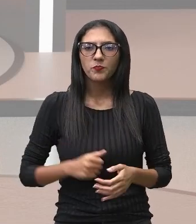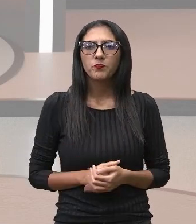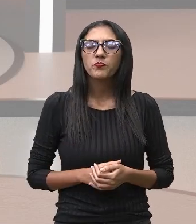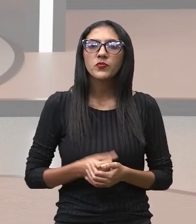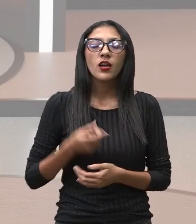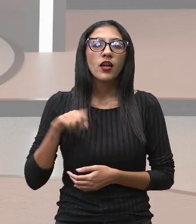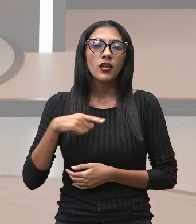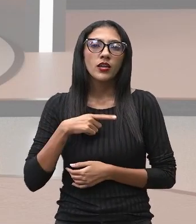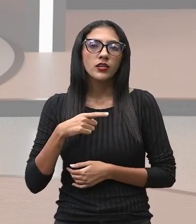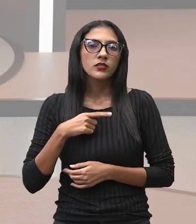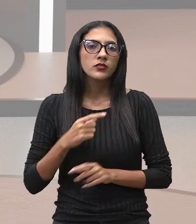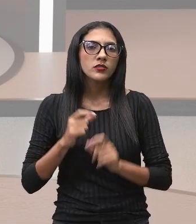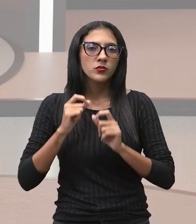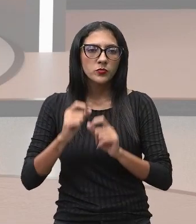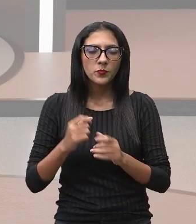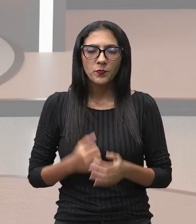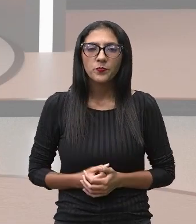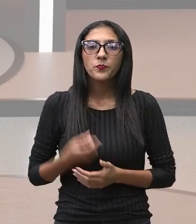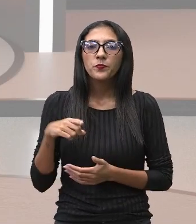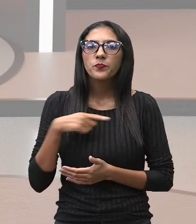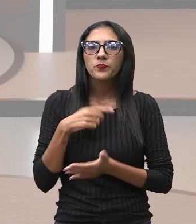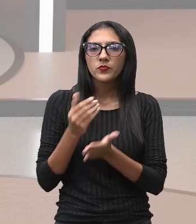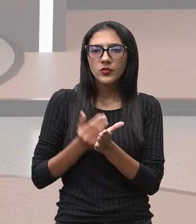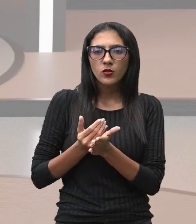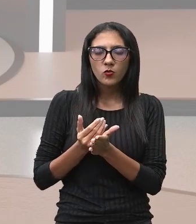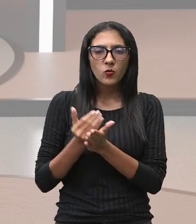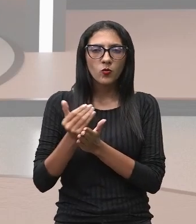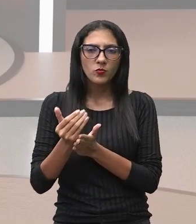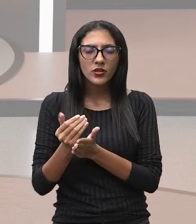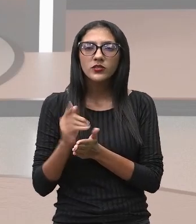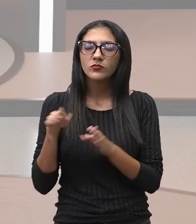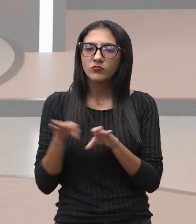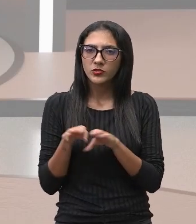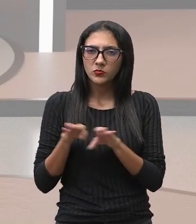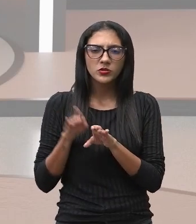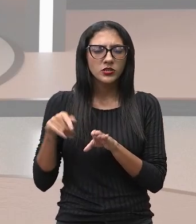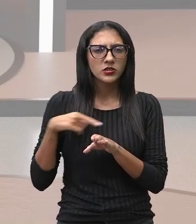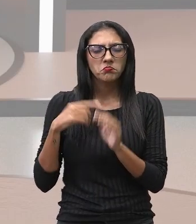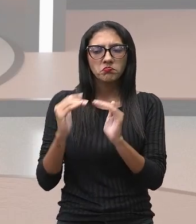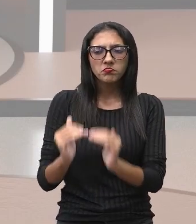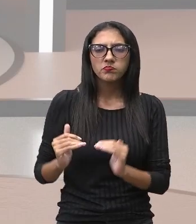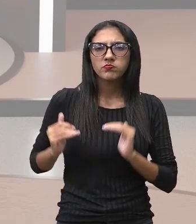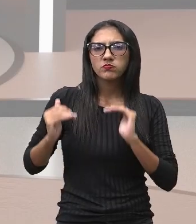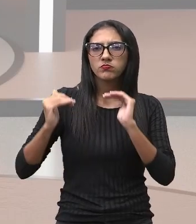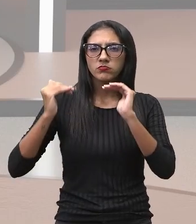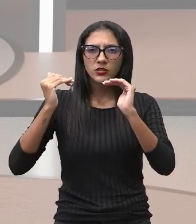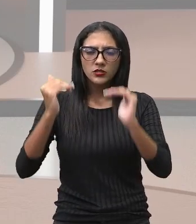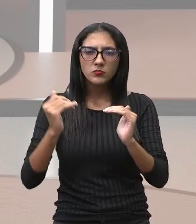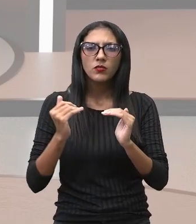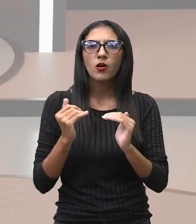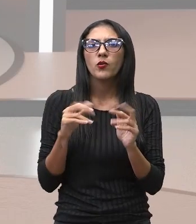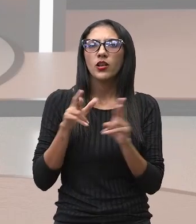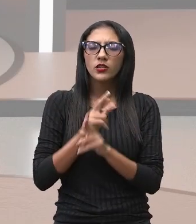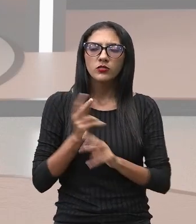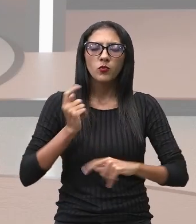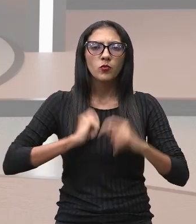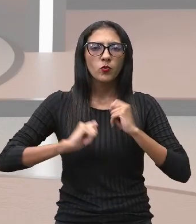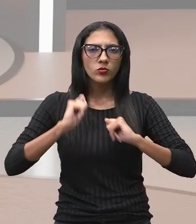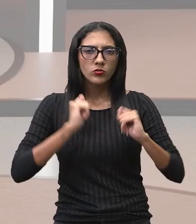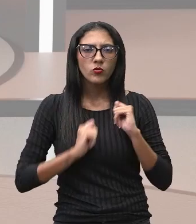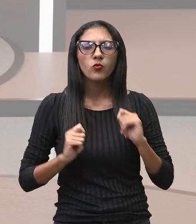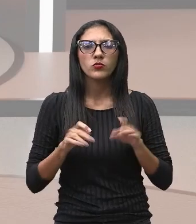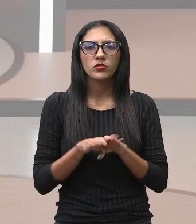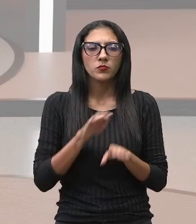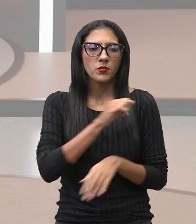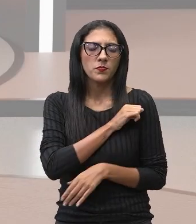os Estados Unidos emergiram como a maior potência econômica, militar,